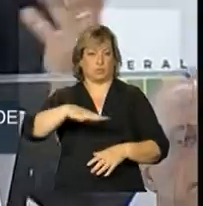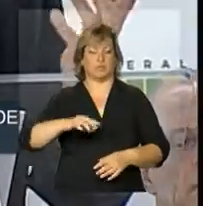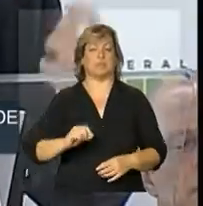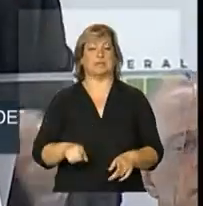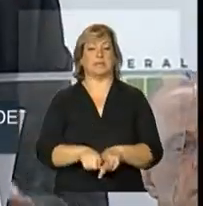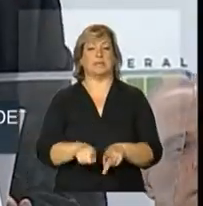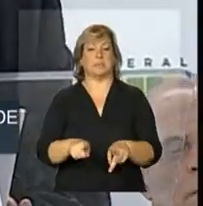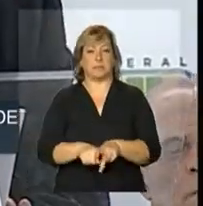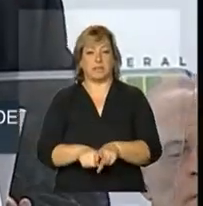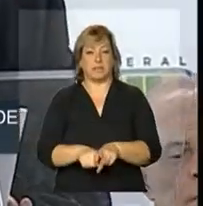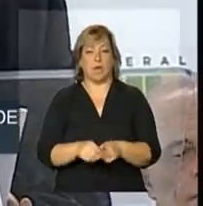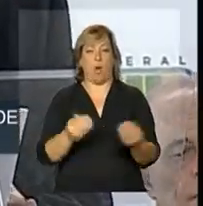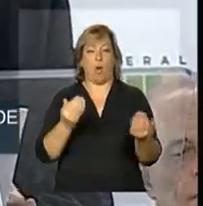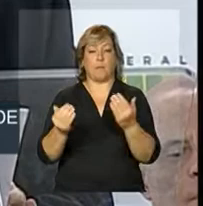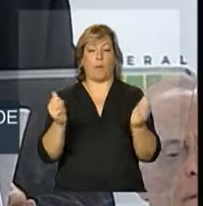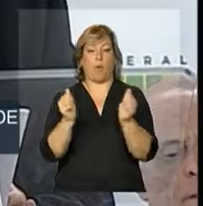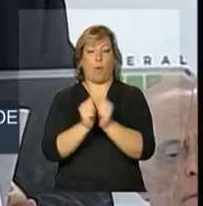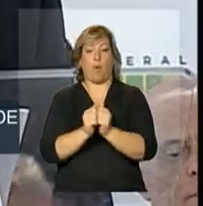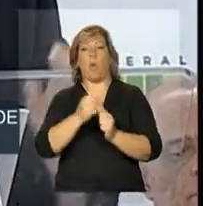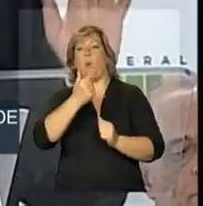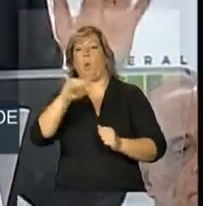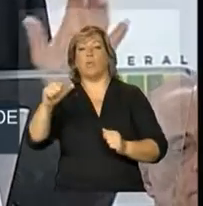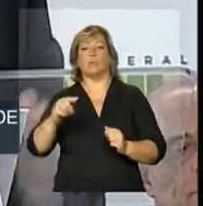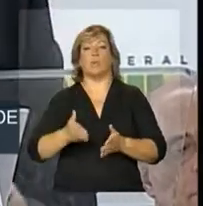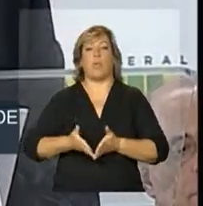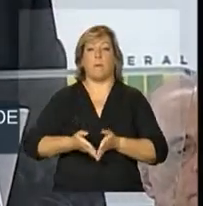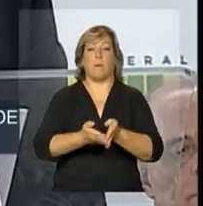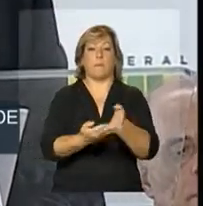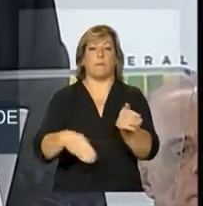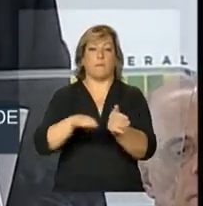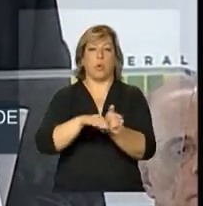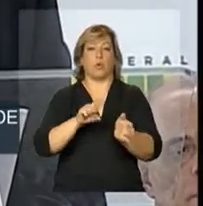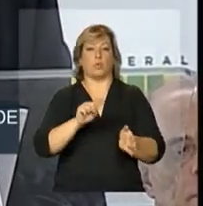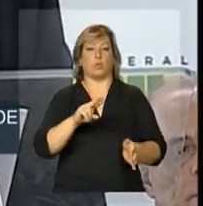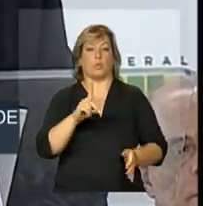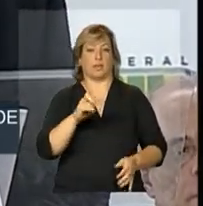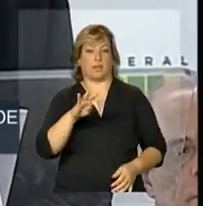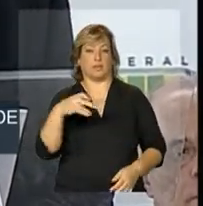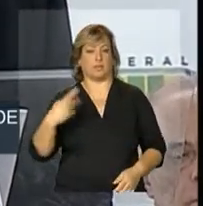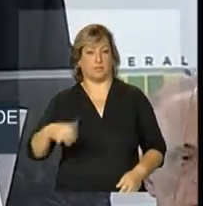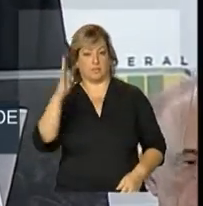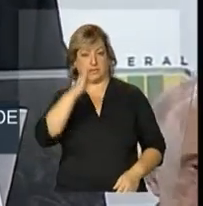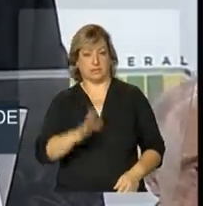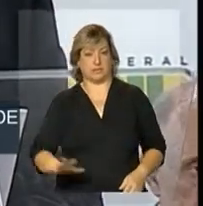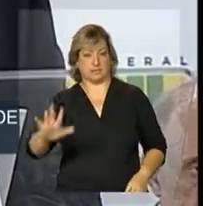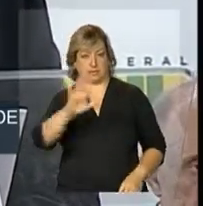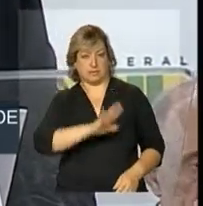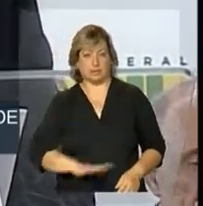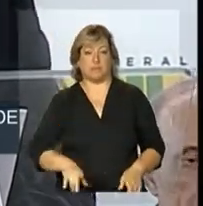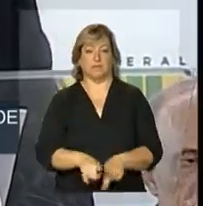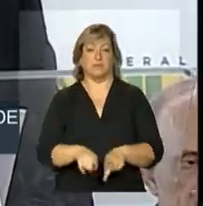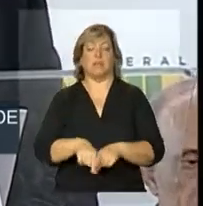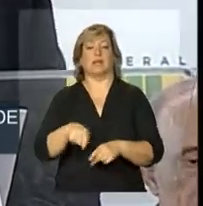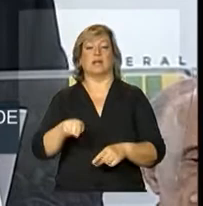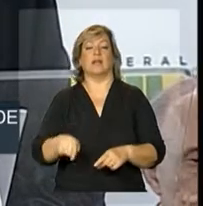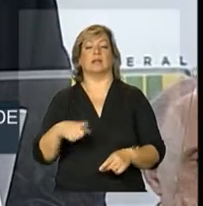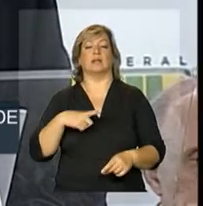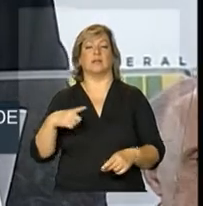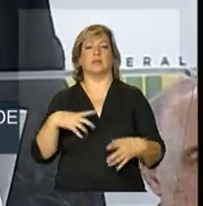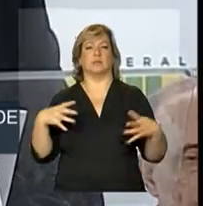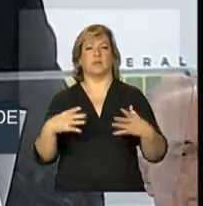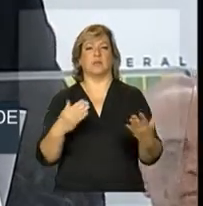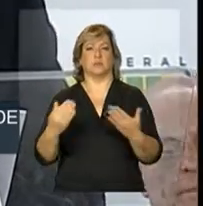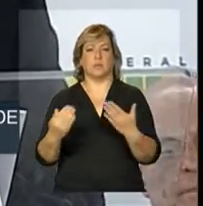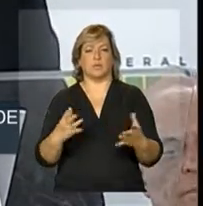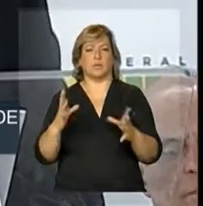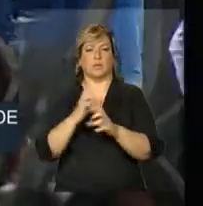Comparado a outros portos do sudeste do Brasil, são economizados até 7 dias de viagem para os maiores portos do mundo.